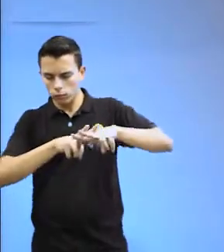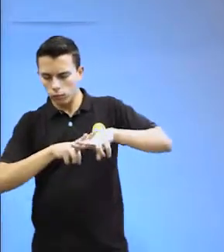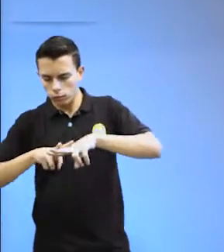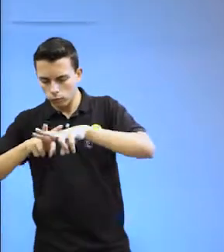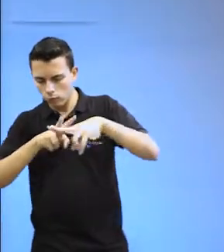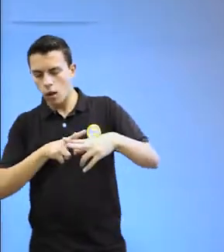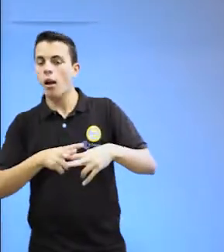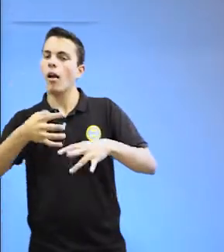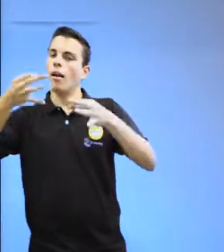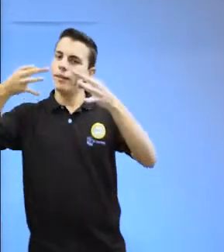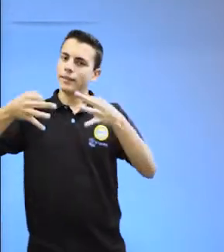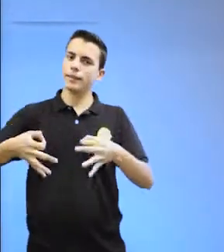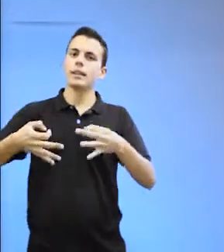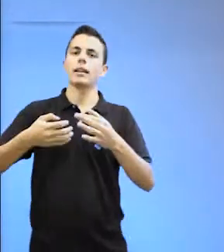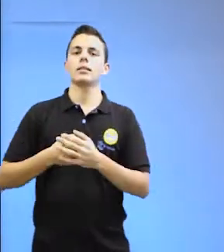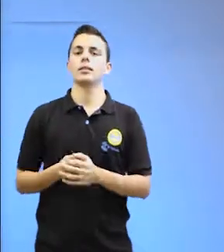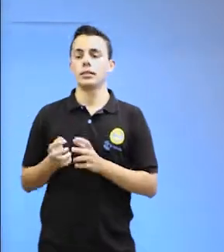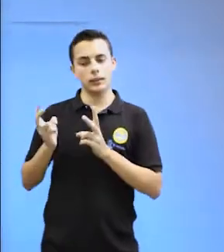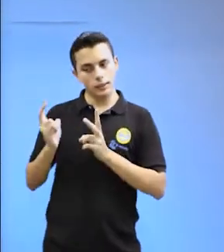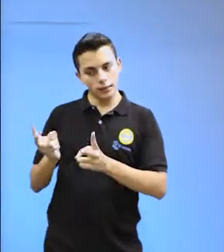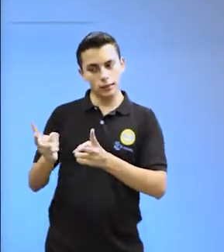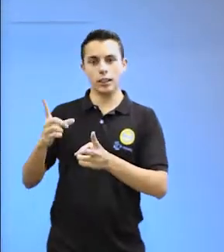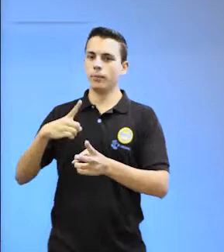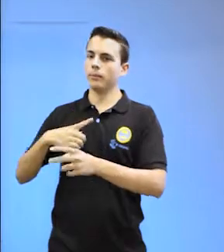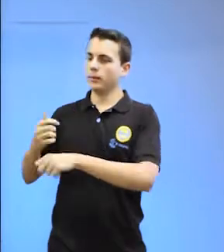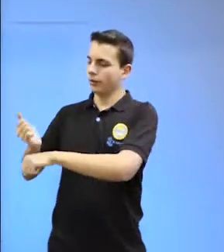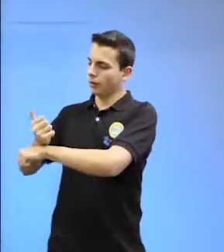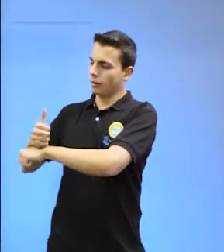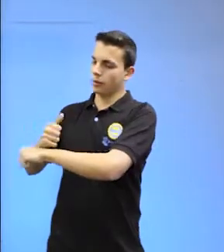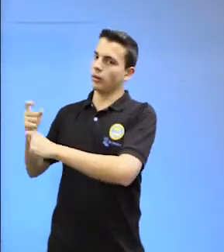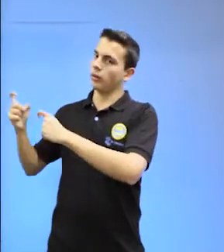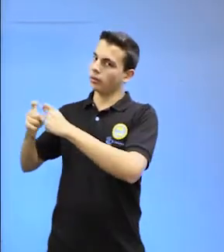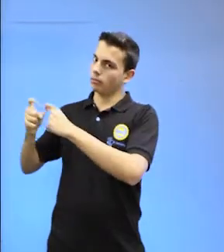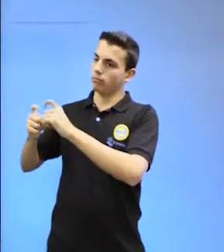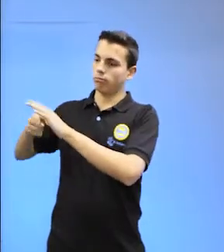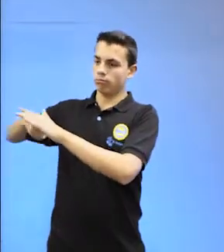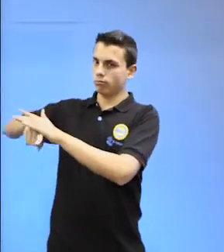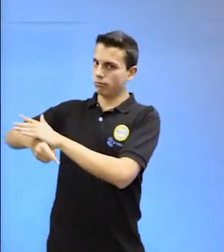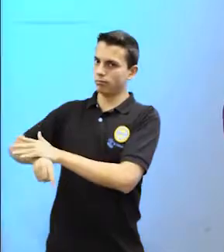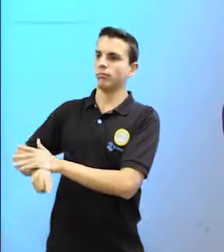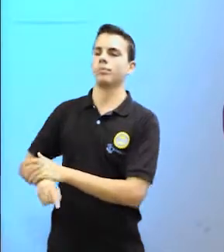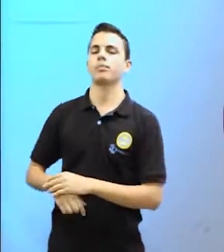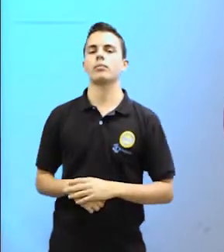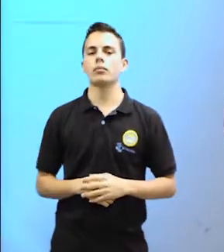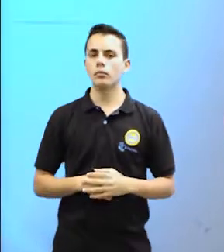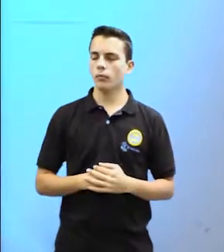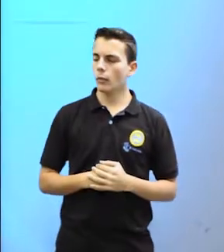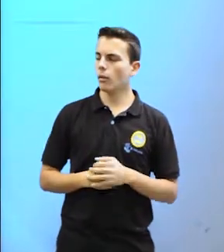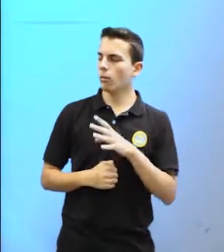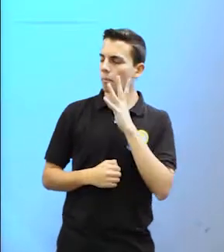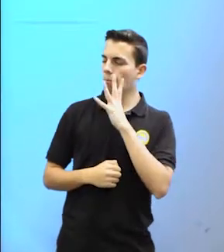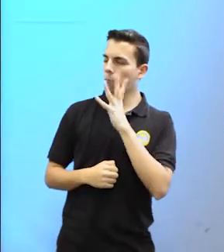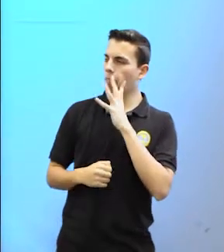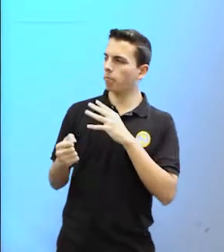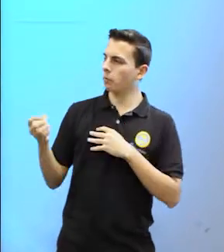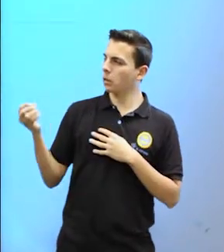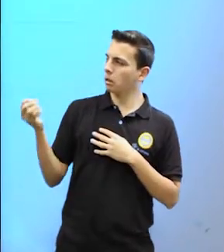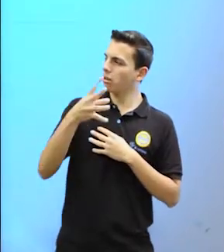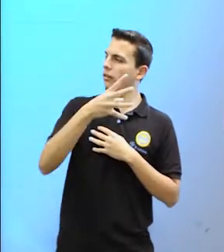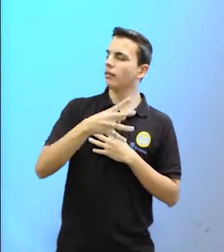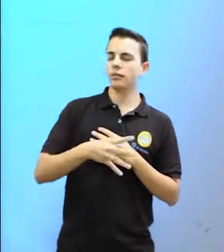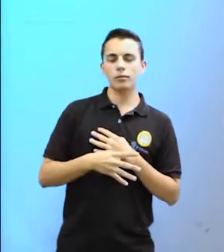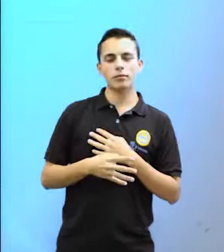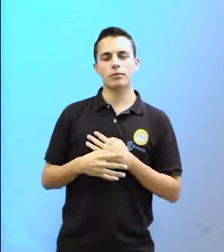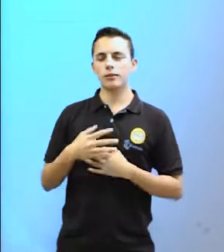mas sempre tendo o crivo de um profissional especialista no assunto. Mas que inovador, né? Eu estou